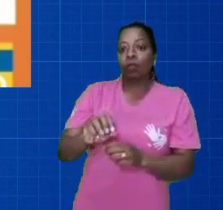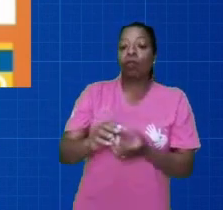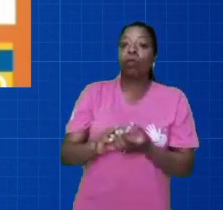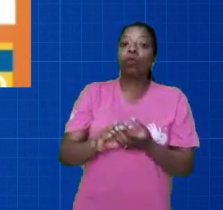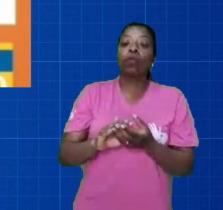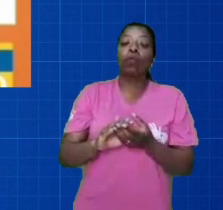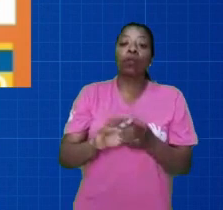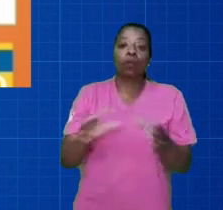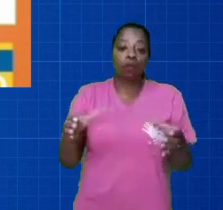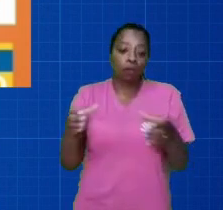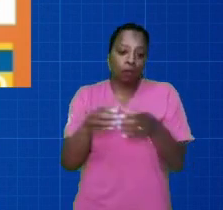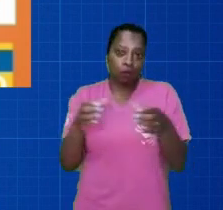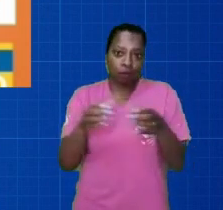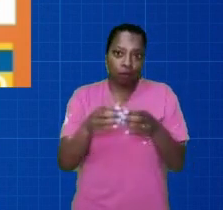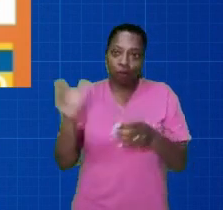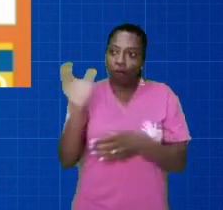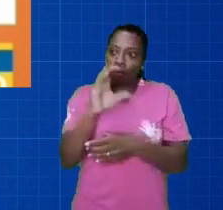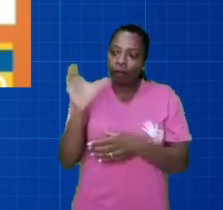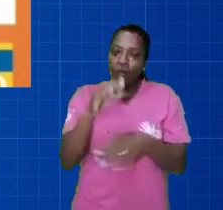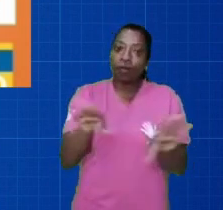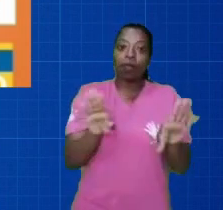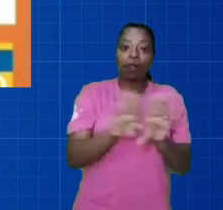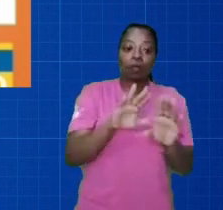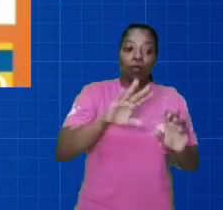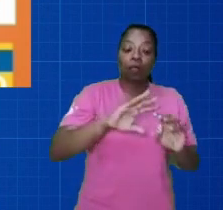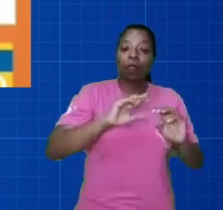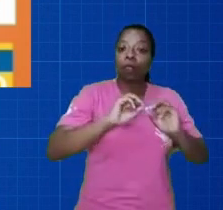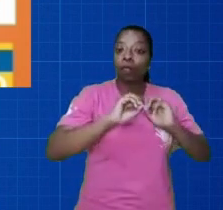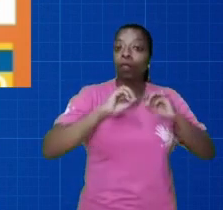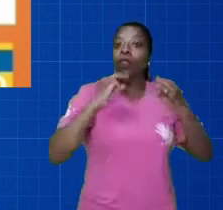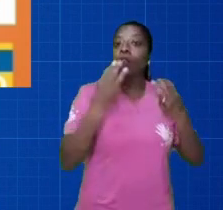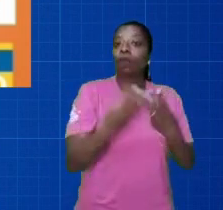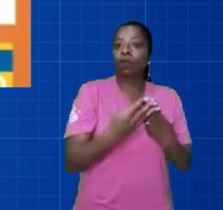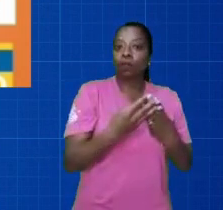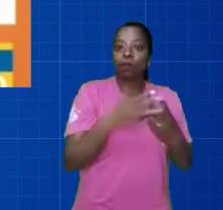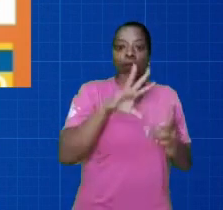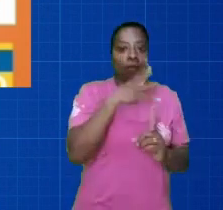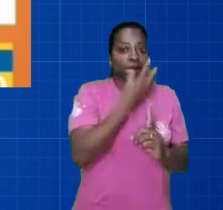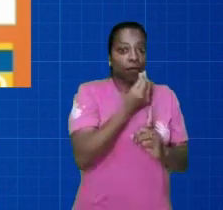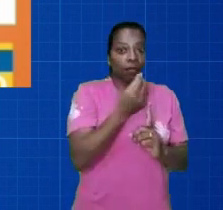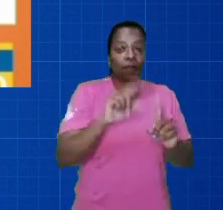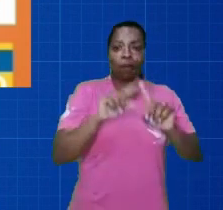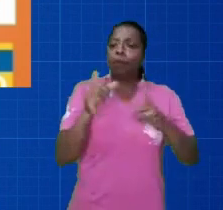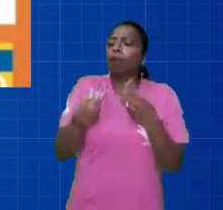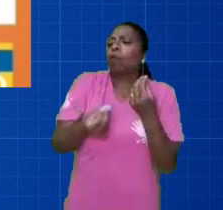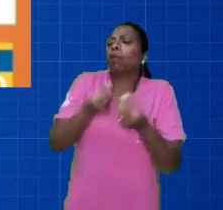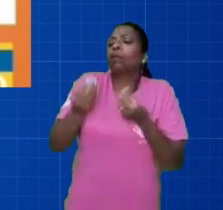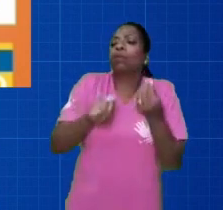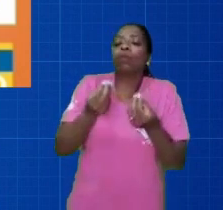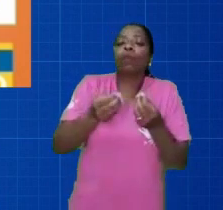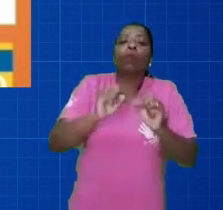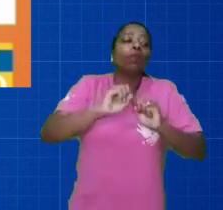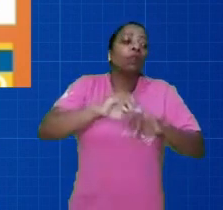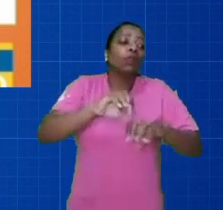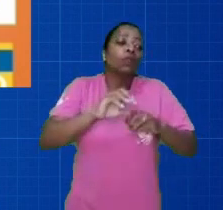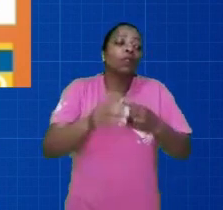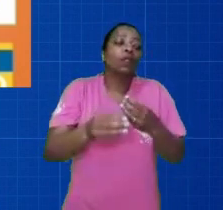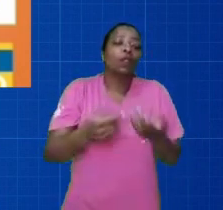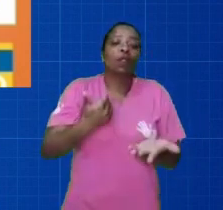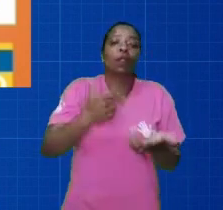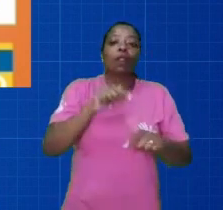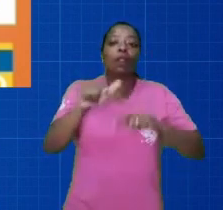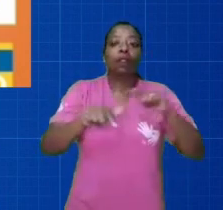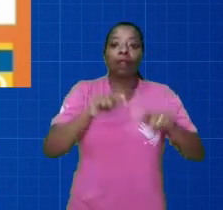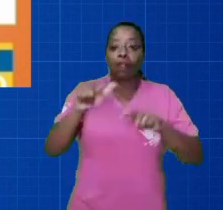Ciências, e os professores de Arte da Oficina de Artes. E nós pensamos muitas possibilidades de como trabalhar